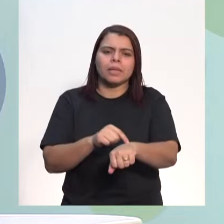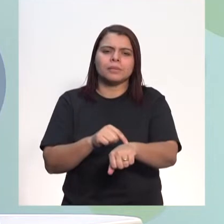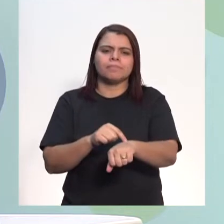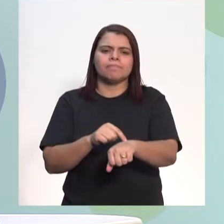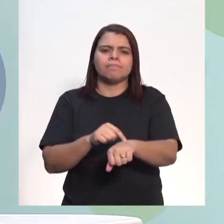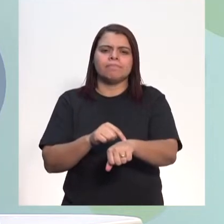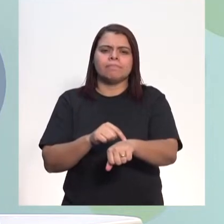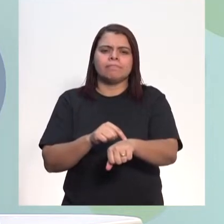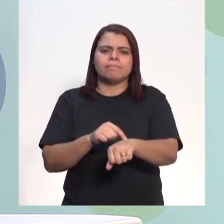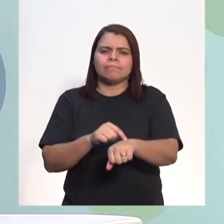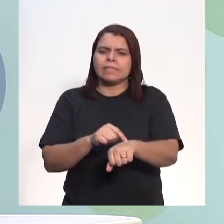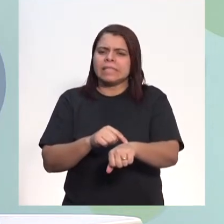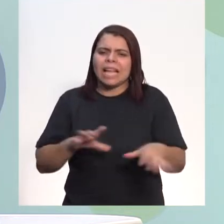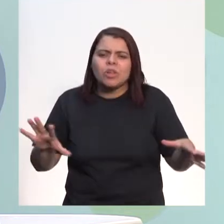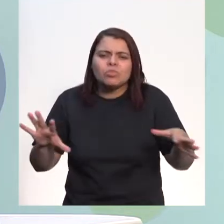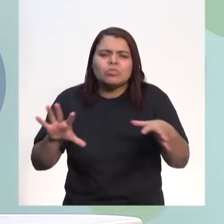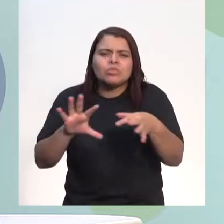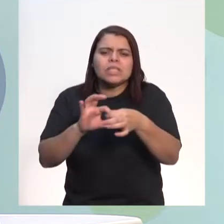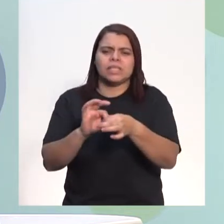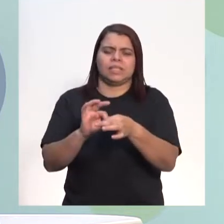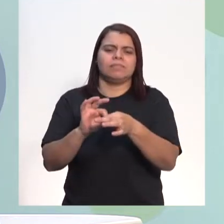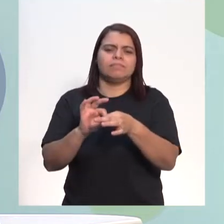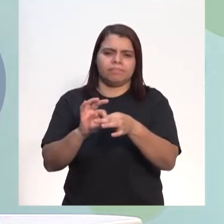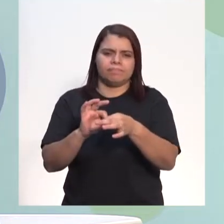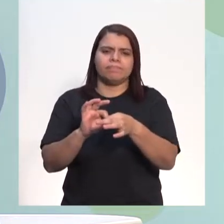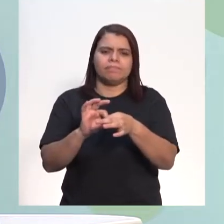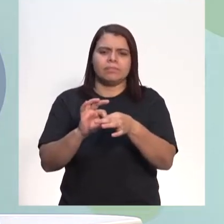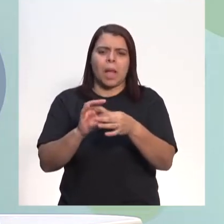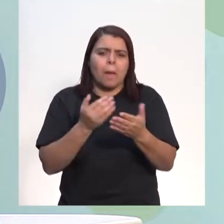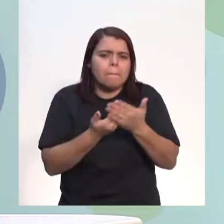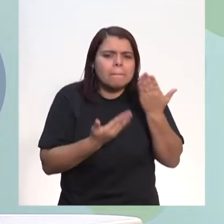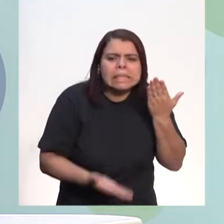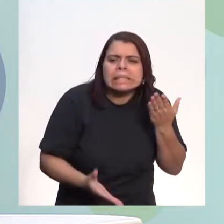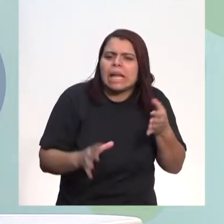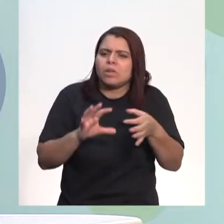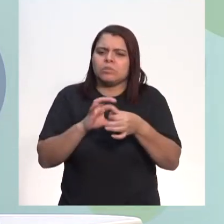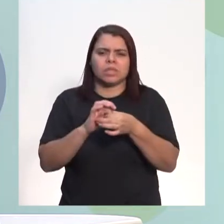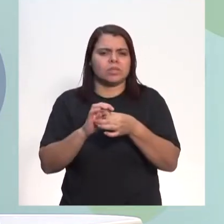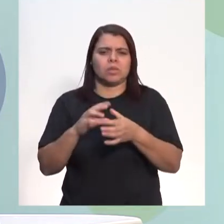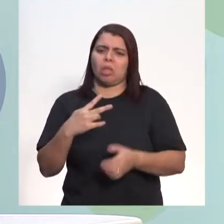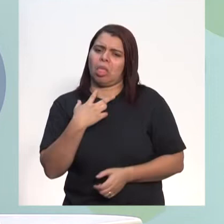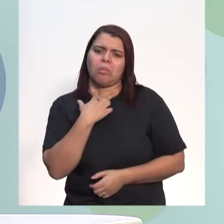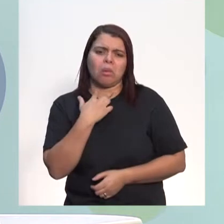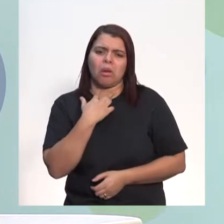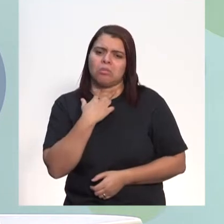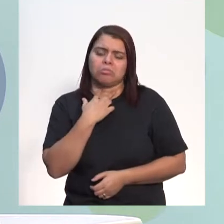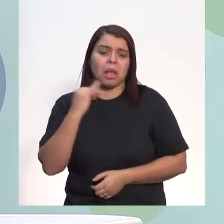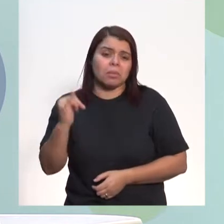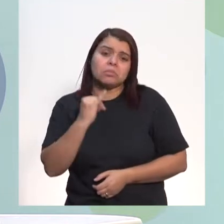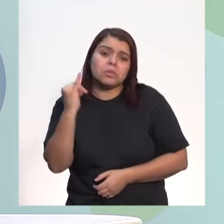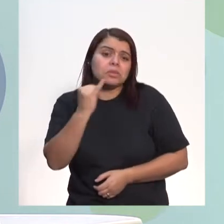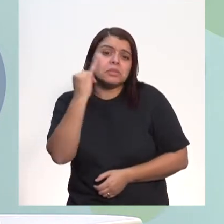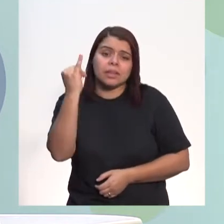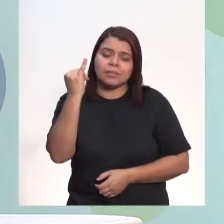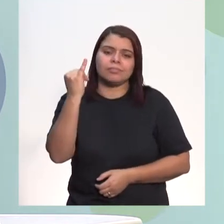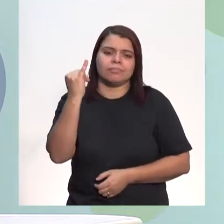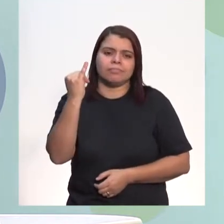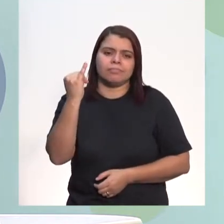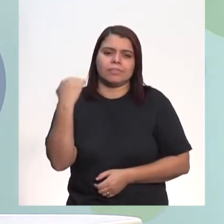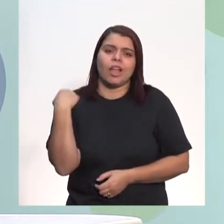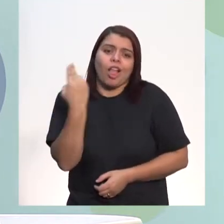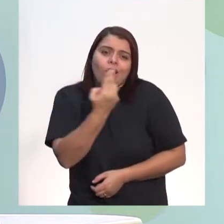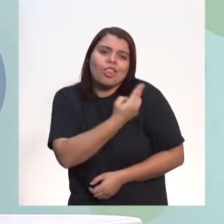fortalecer os vínculos, não deixar esse vínculo ser perdido, né? Então, isso é muito importante. Nós temos aqui